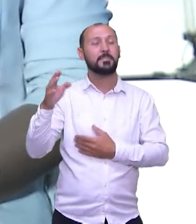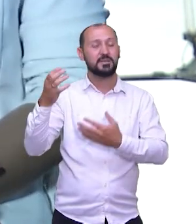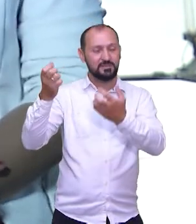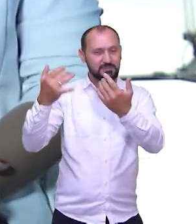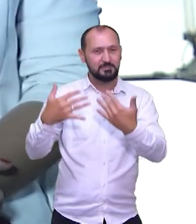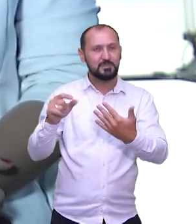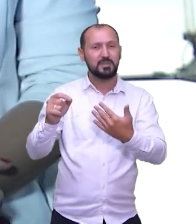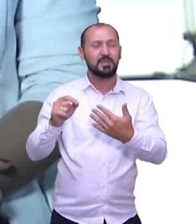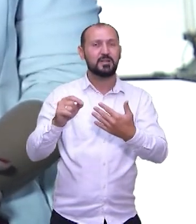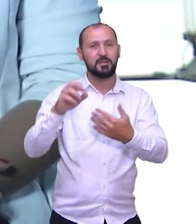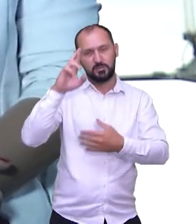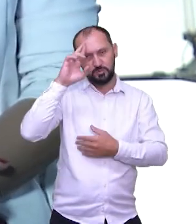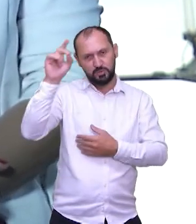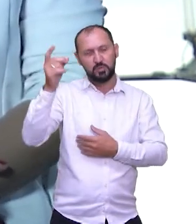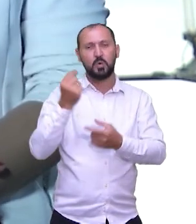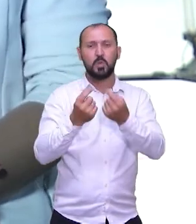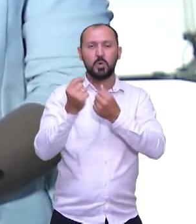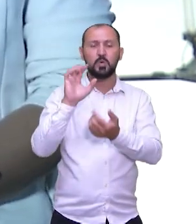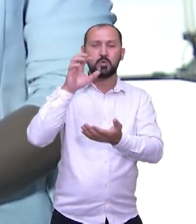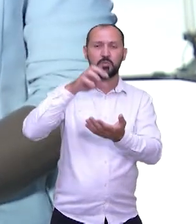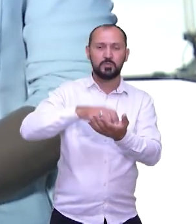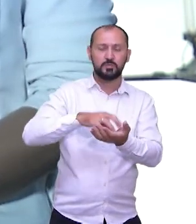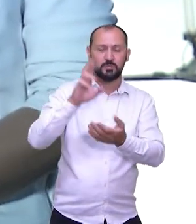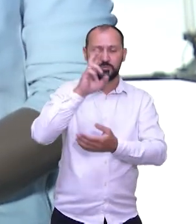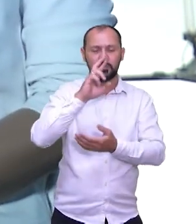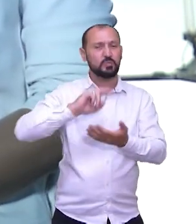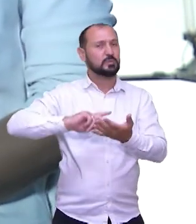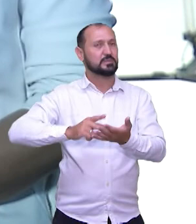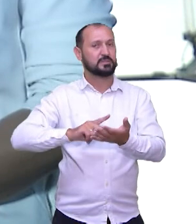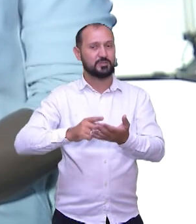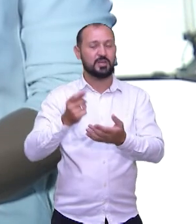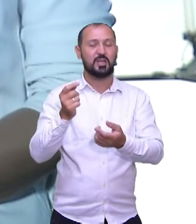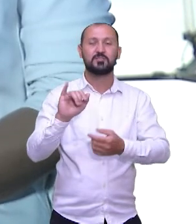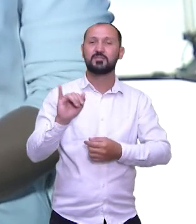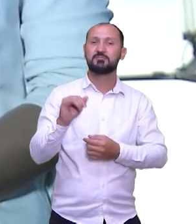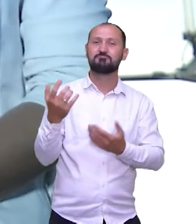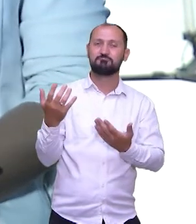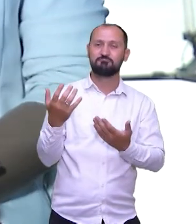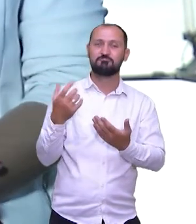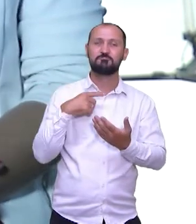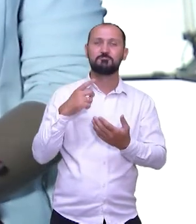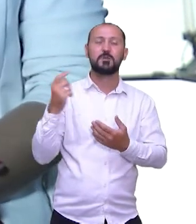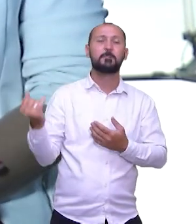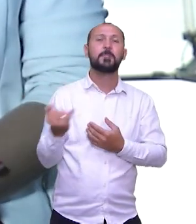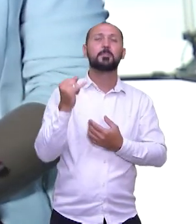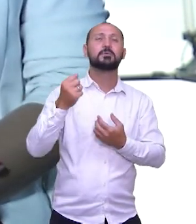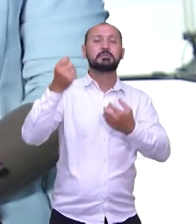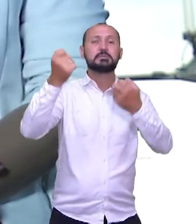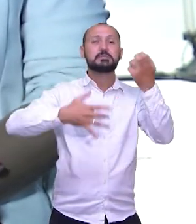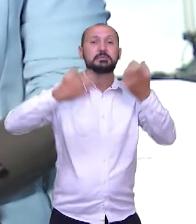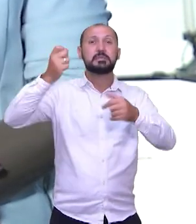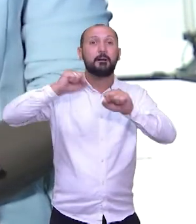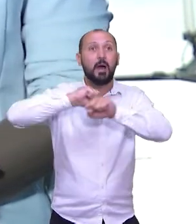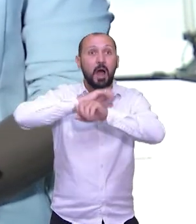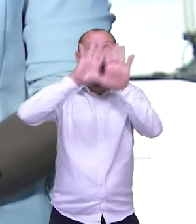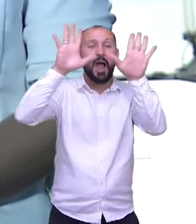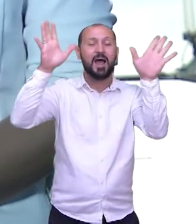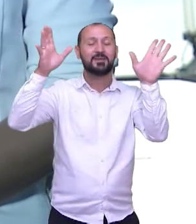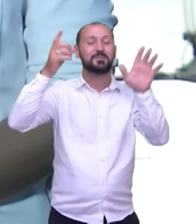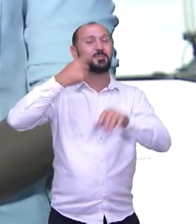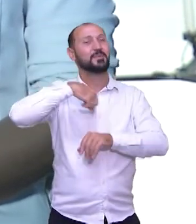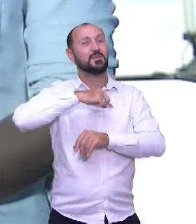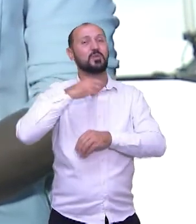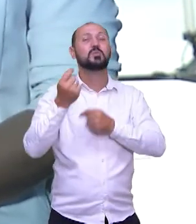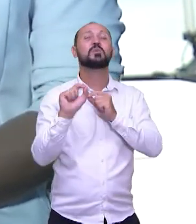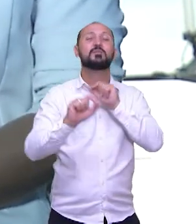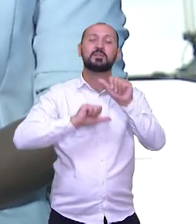Aguiar, como foi dito, ele é diretor econômico do Observatório do Sindifiscal de Mato Grosso do Sul, trazendo aí importantes esclarecimentos para todos